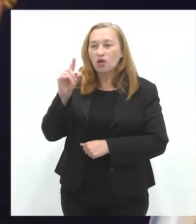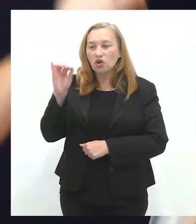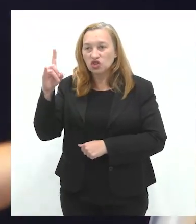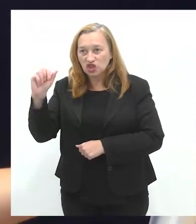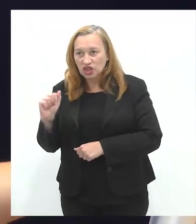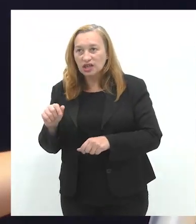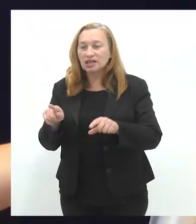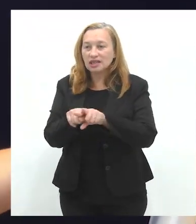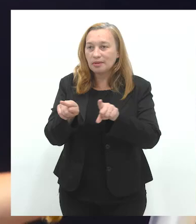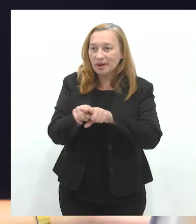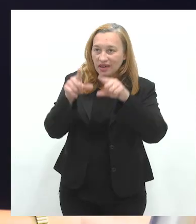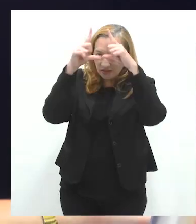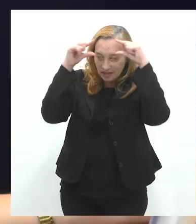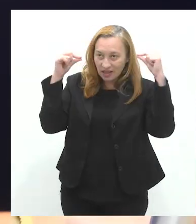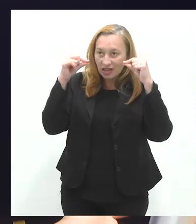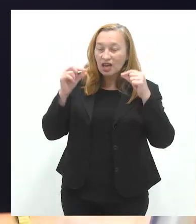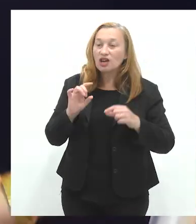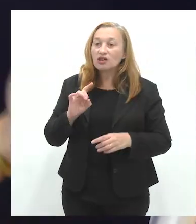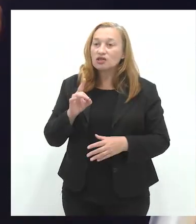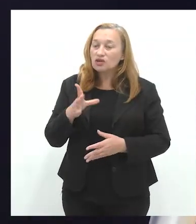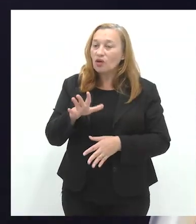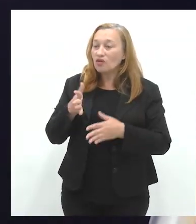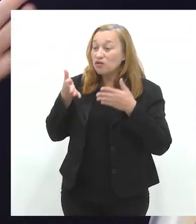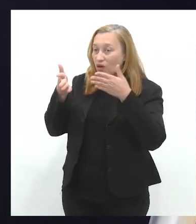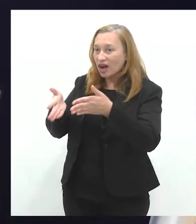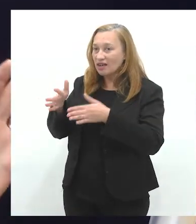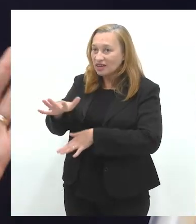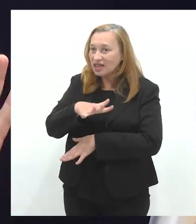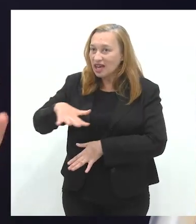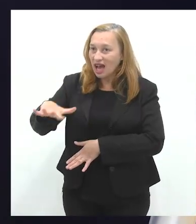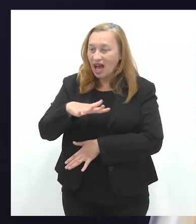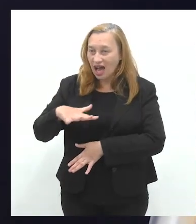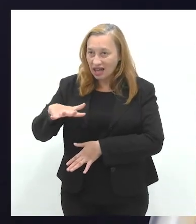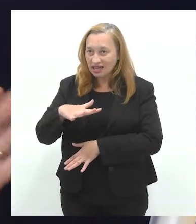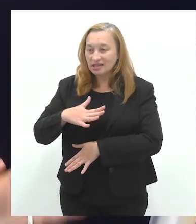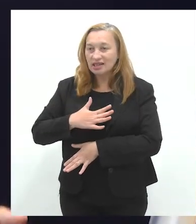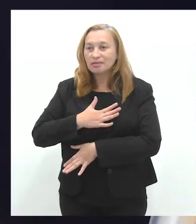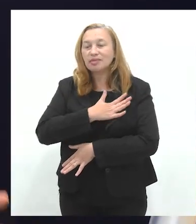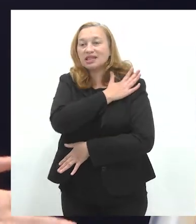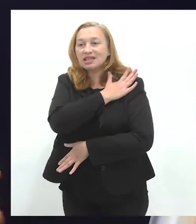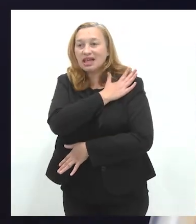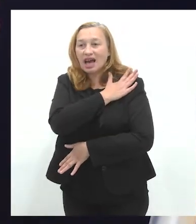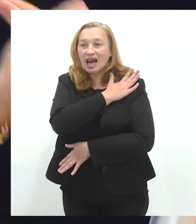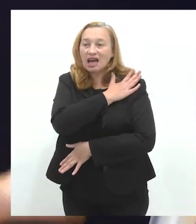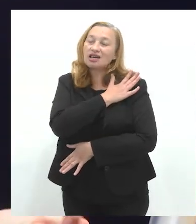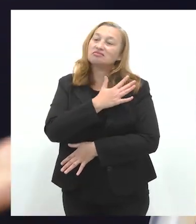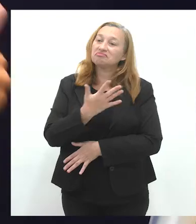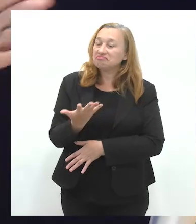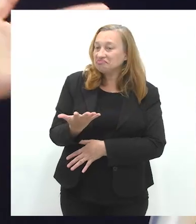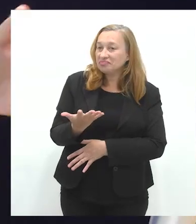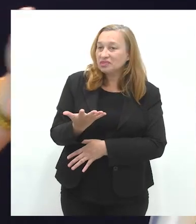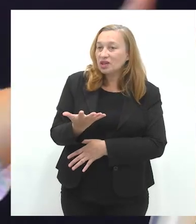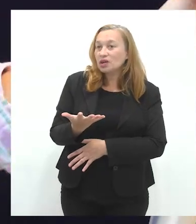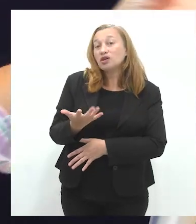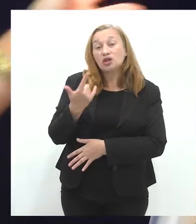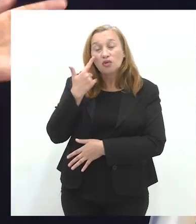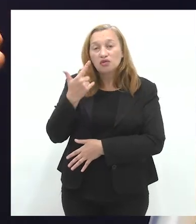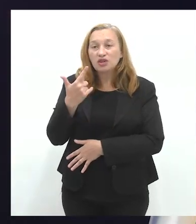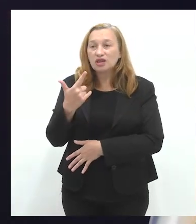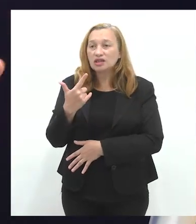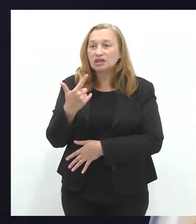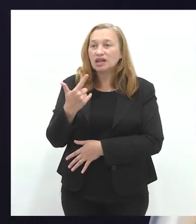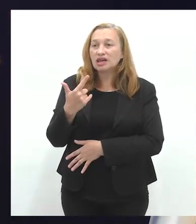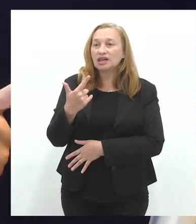eu enxergava só a área militar. Uhum. Mas eu não me identificava, tá? Eu enxergava porque era o que eu tinha ali no meu